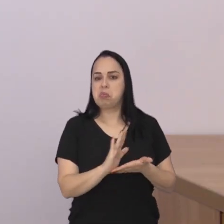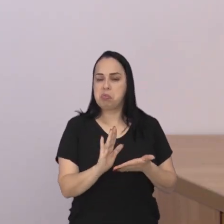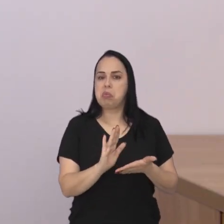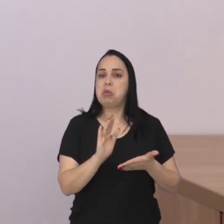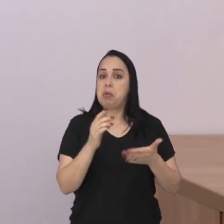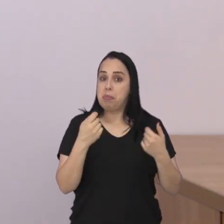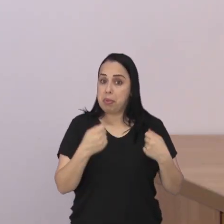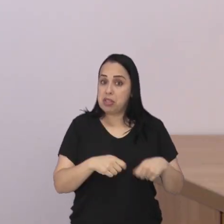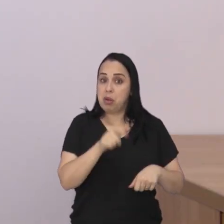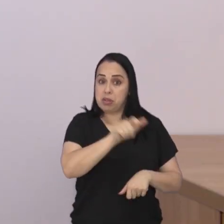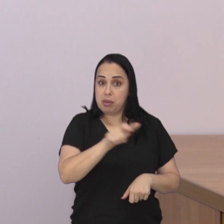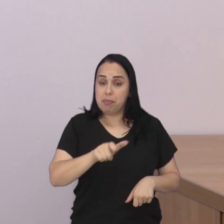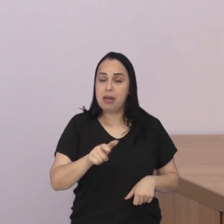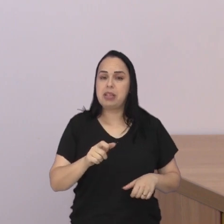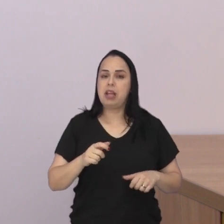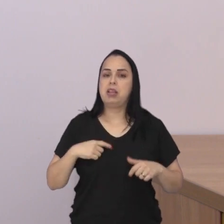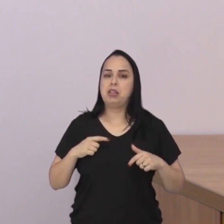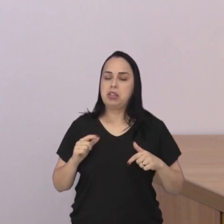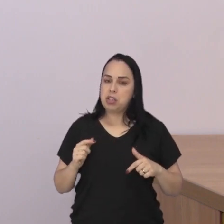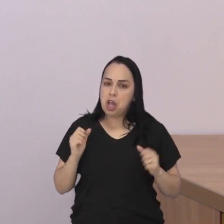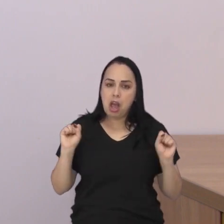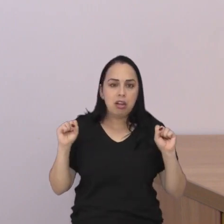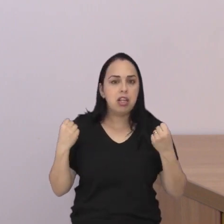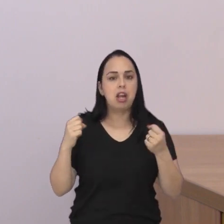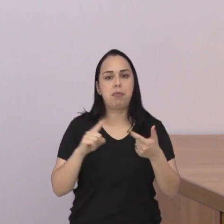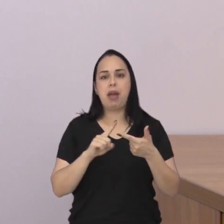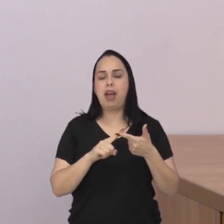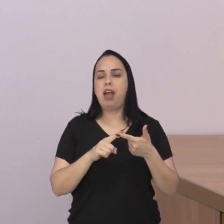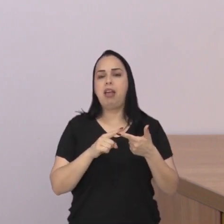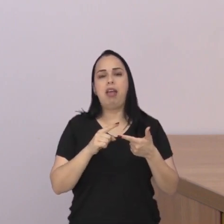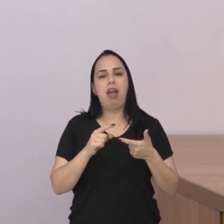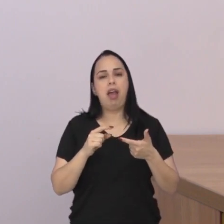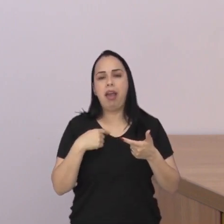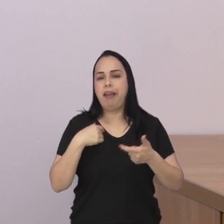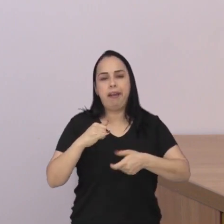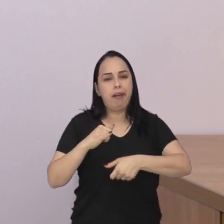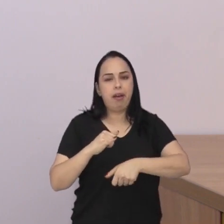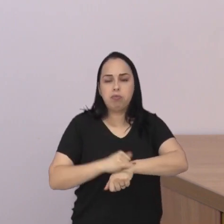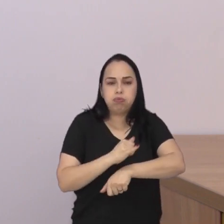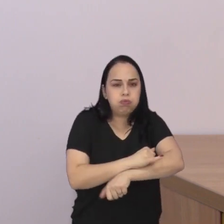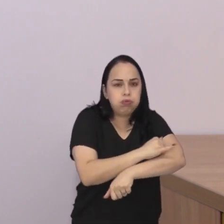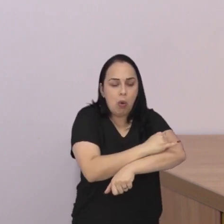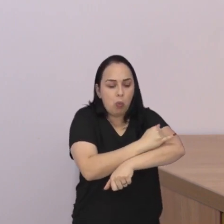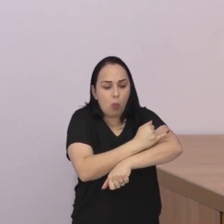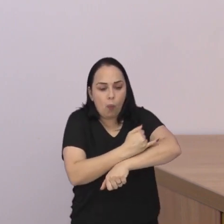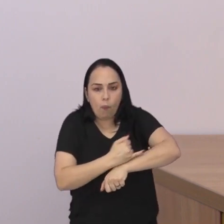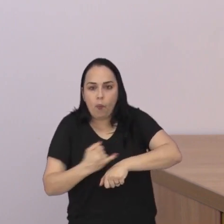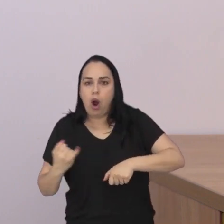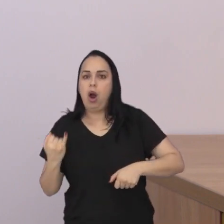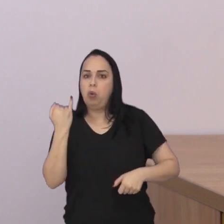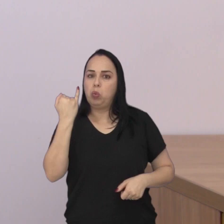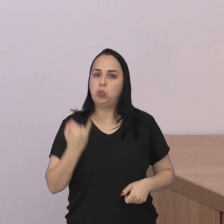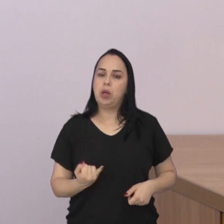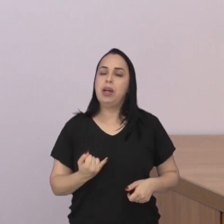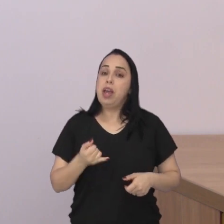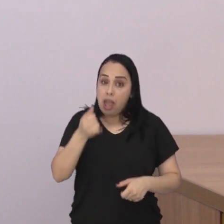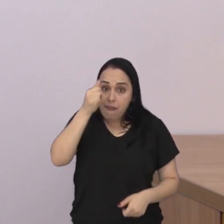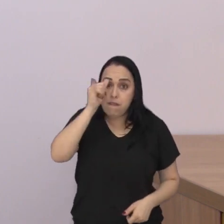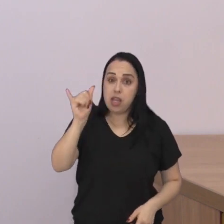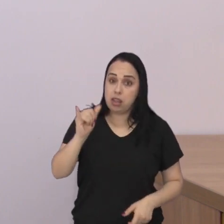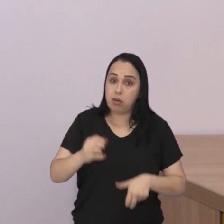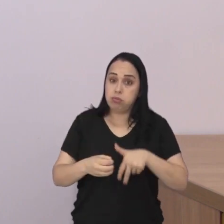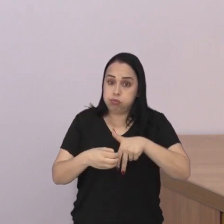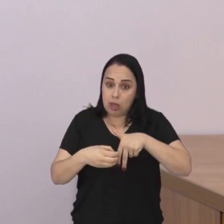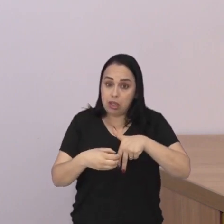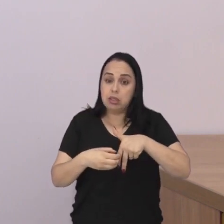uma vida também de você fazer exercícios, você evitar a obesidade, evitar o tabagismo, tudo isso ajuda para você prevenir